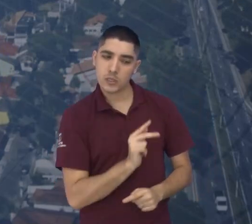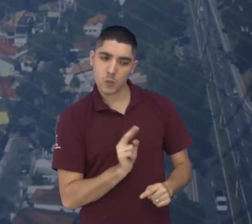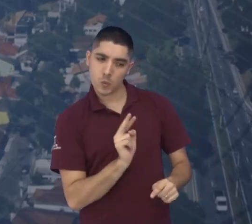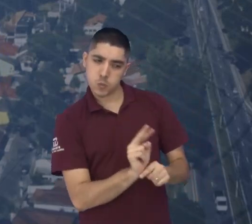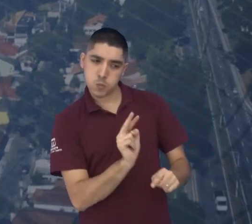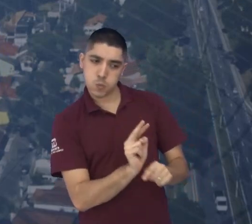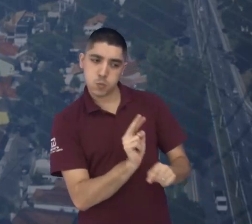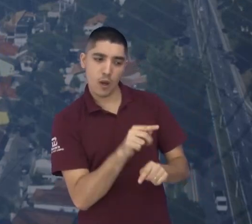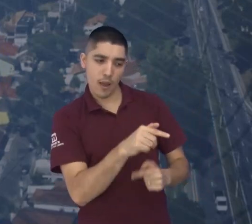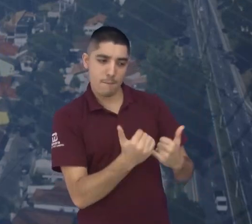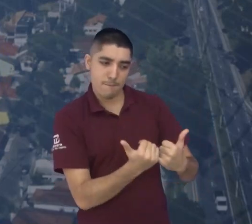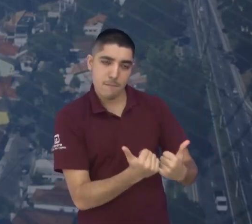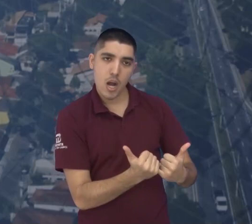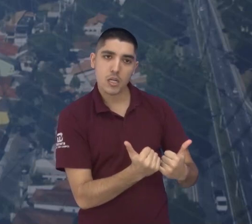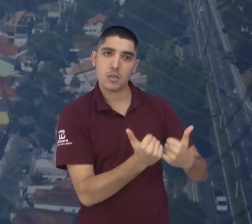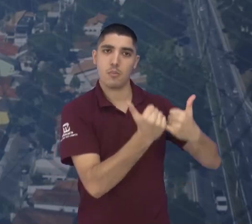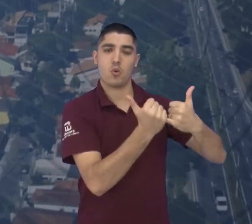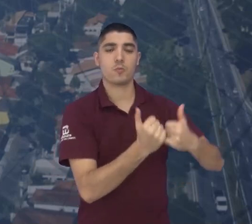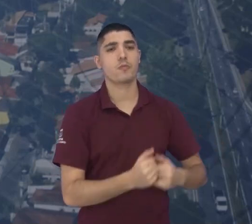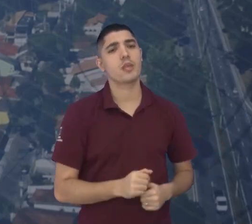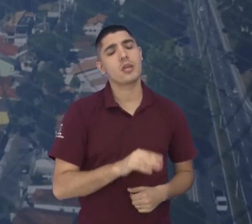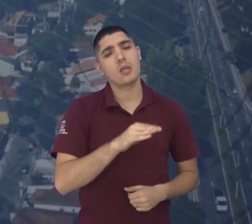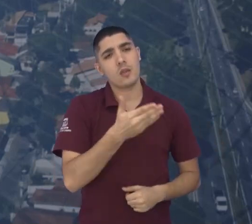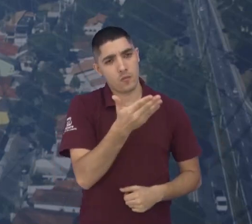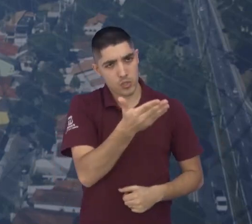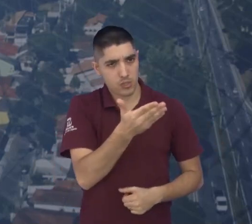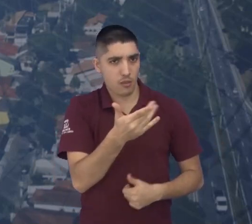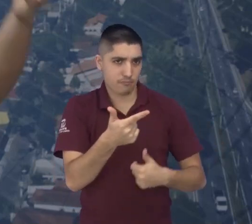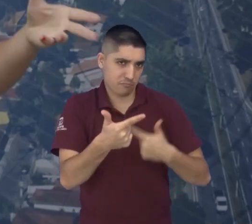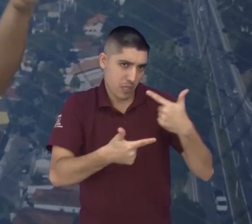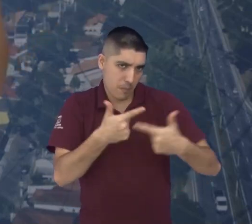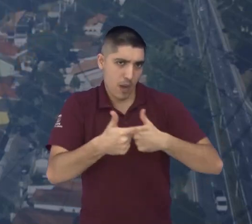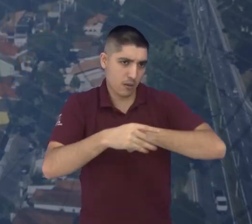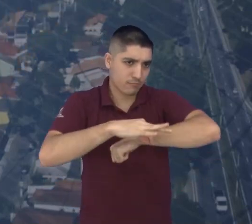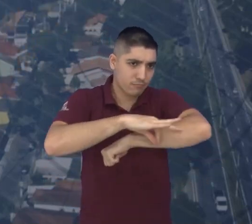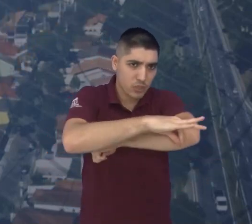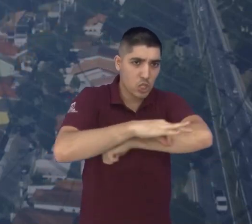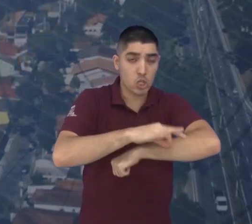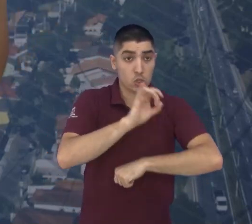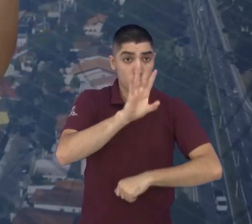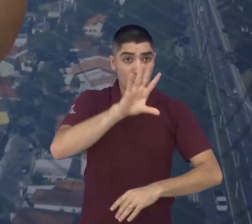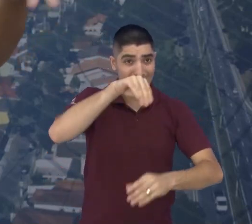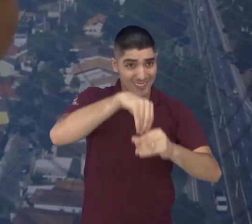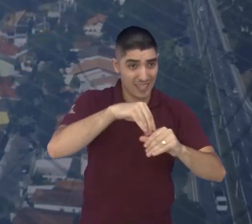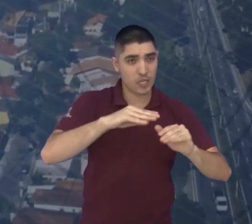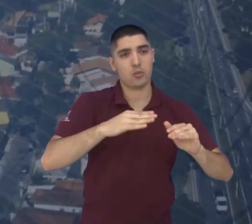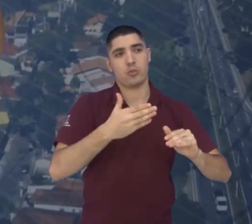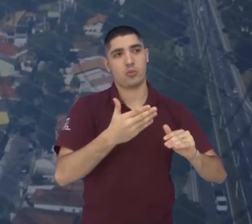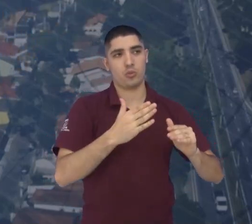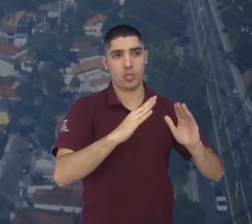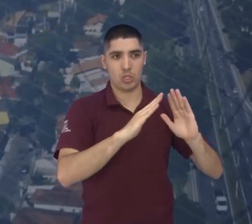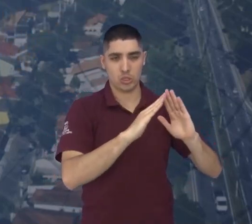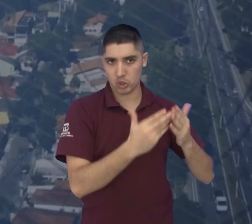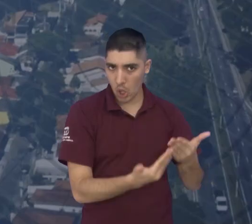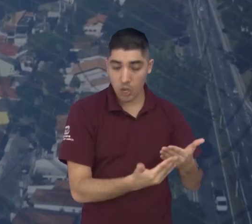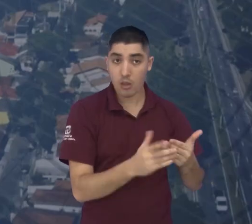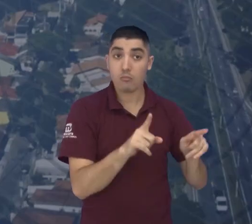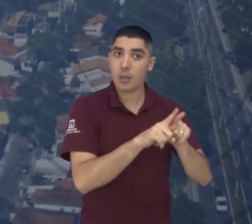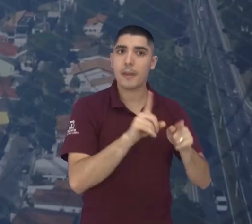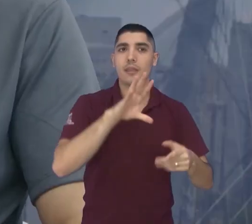conservá-los ainda mais. E aí você, como arquiteto, isso tem que ir além da academia também, né, dos cursos de arquitetura propriamente